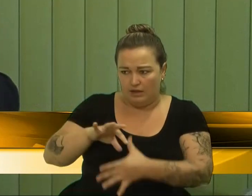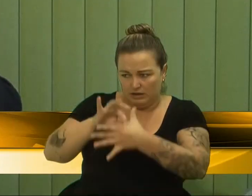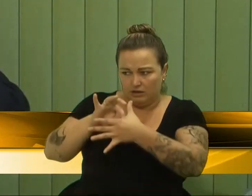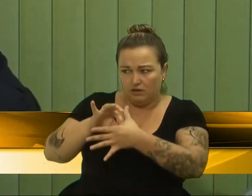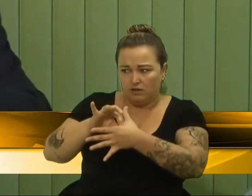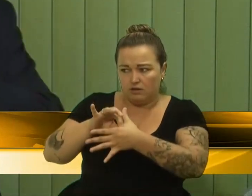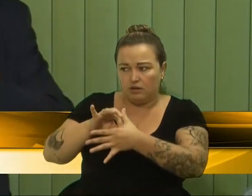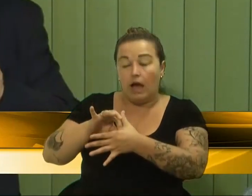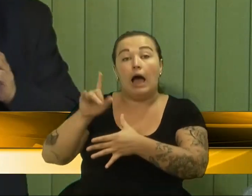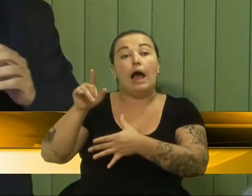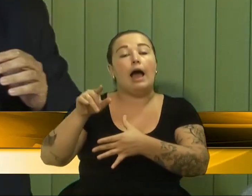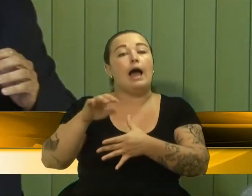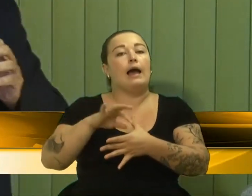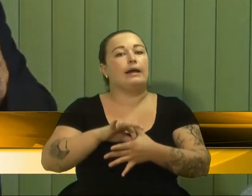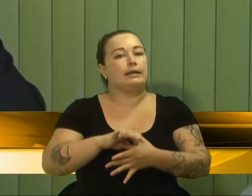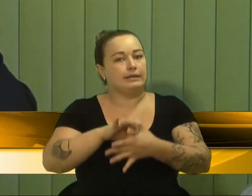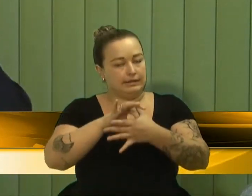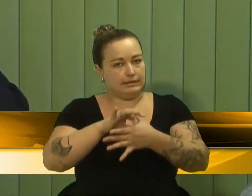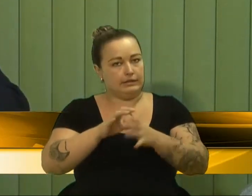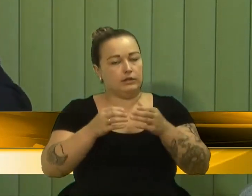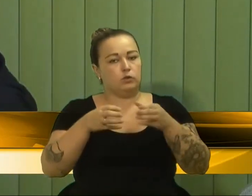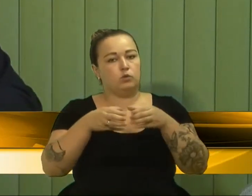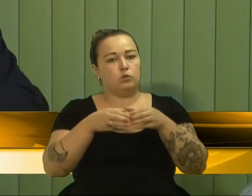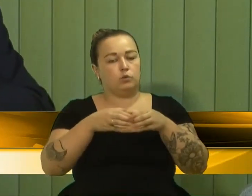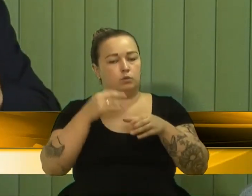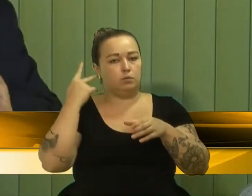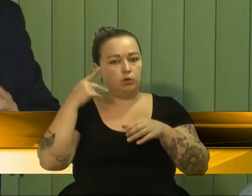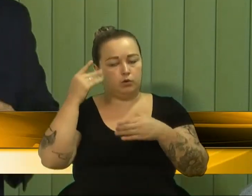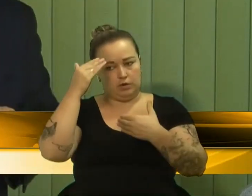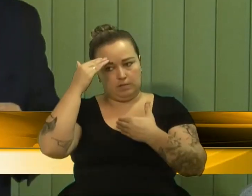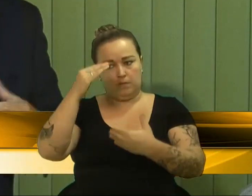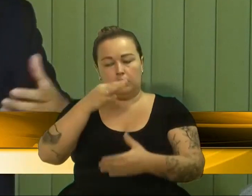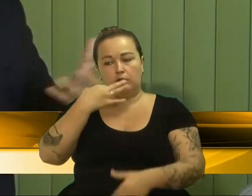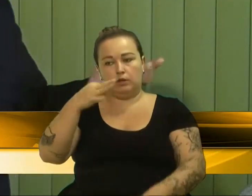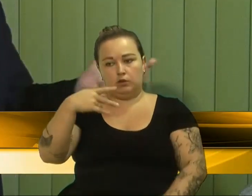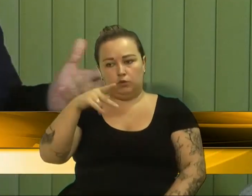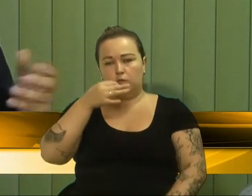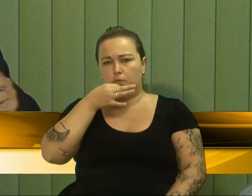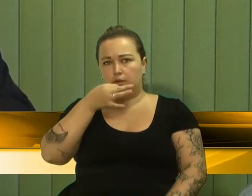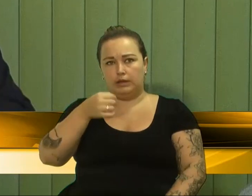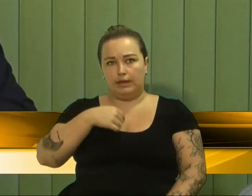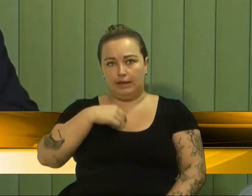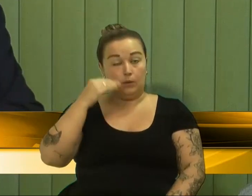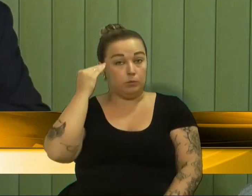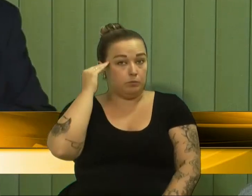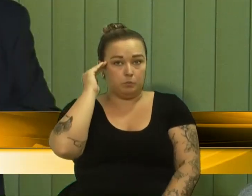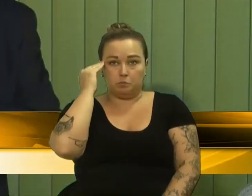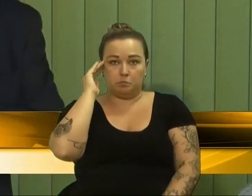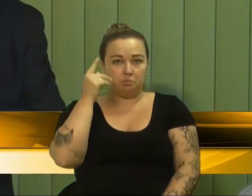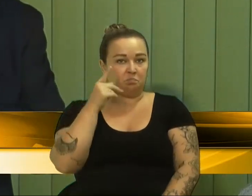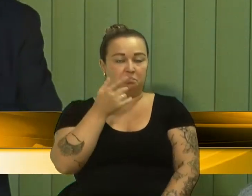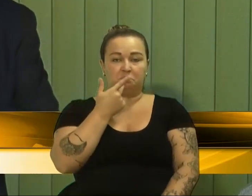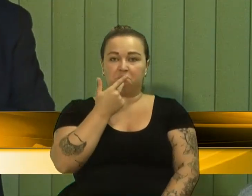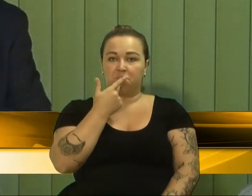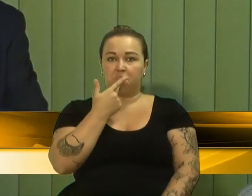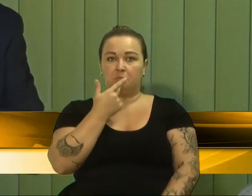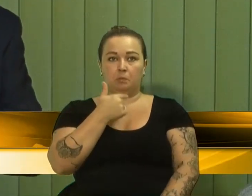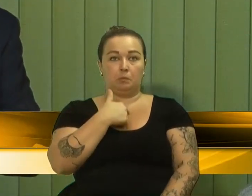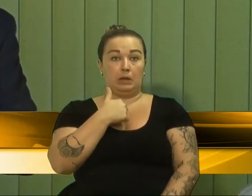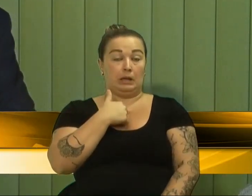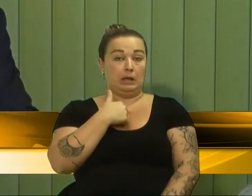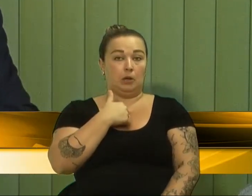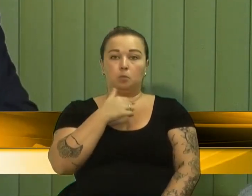Ah, líder da bancada. Tá bom, respeito a sua opinião, vereador Tomé, mas assim, eu não entendi a sua fala. Sinceramente, eu não entendi,